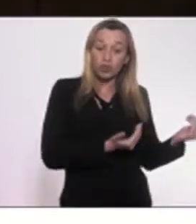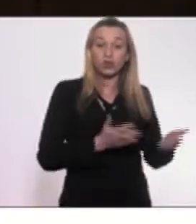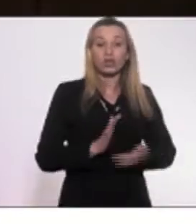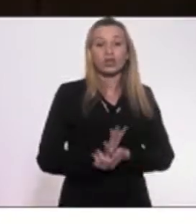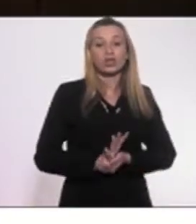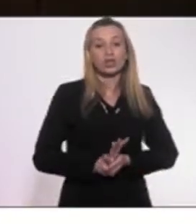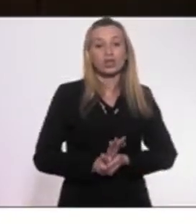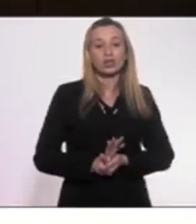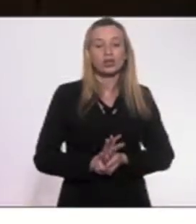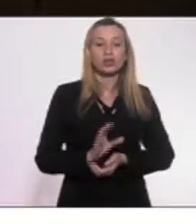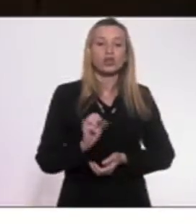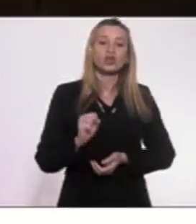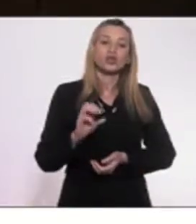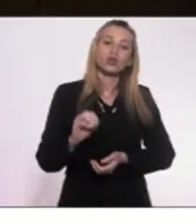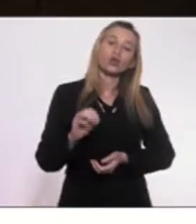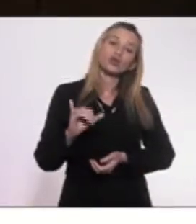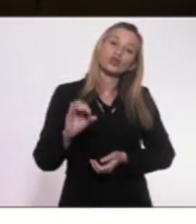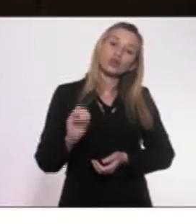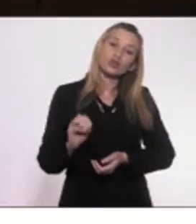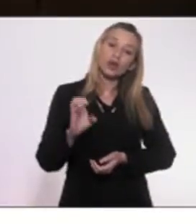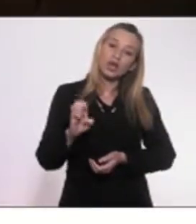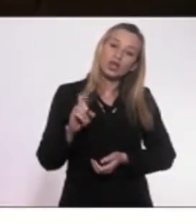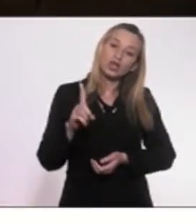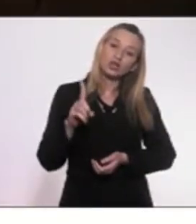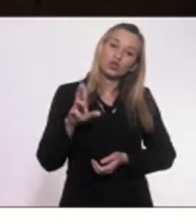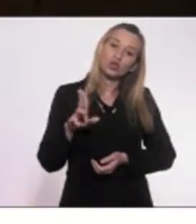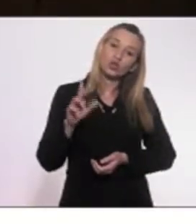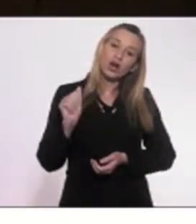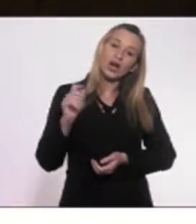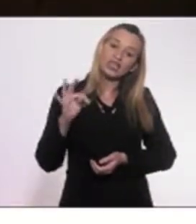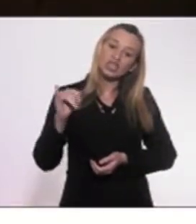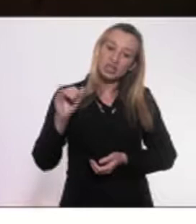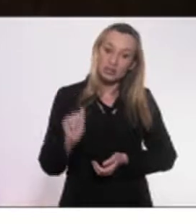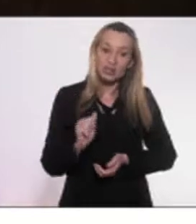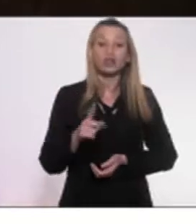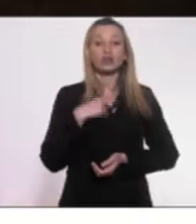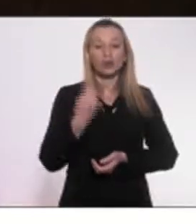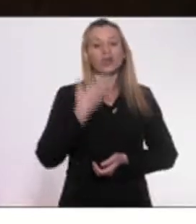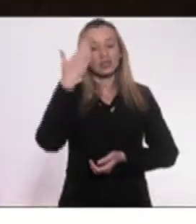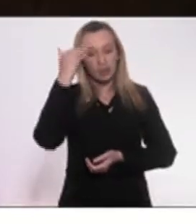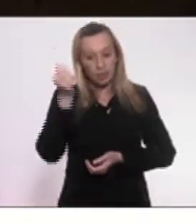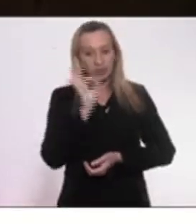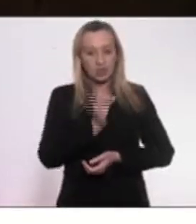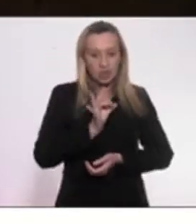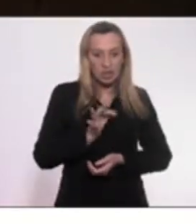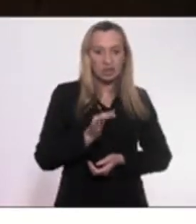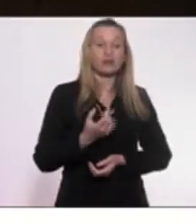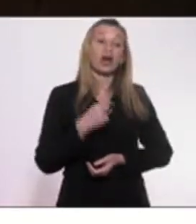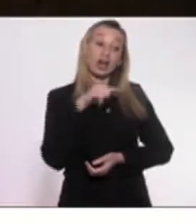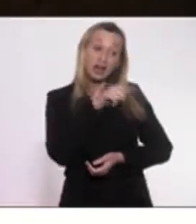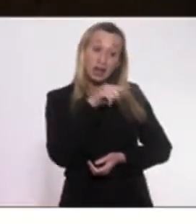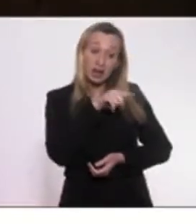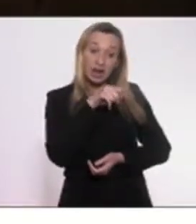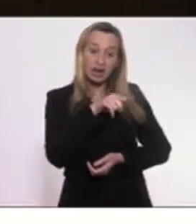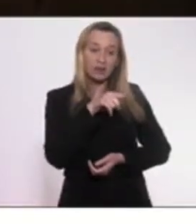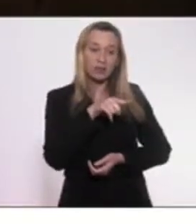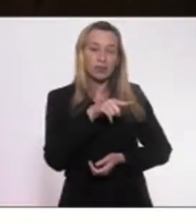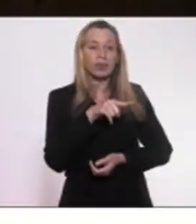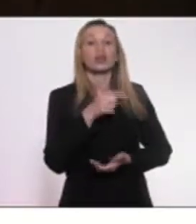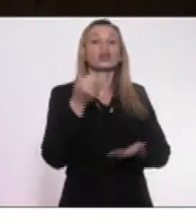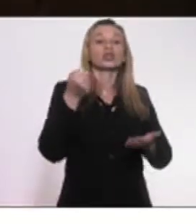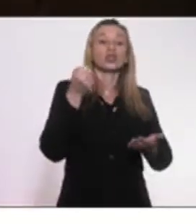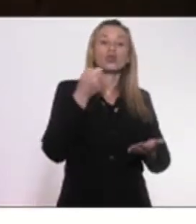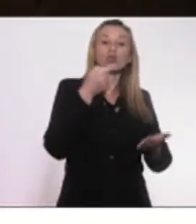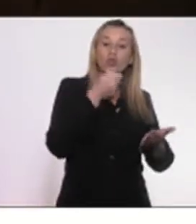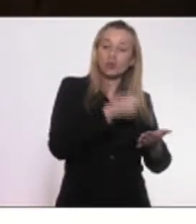de medida socioeducativa. Por óbvio, todos nós sabemos que aqueles que estão